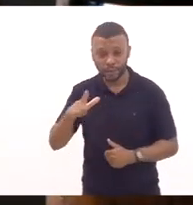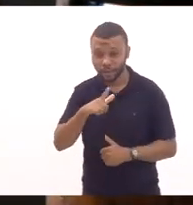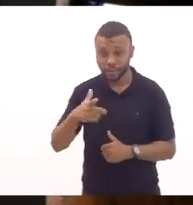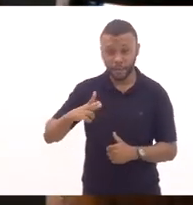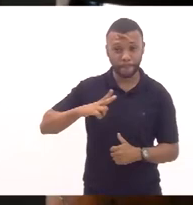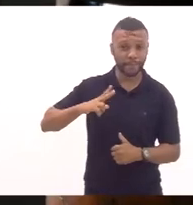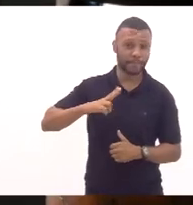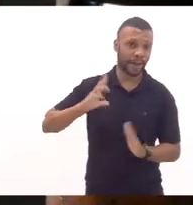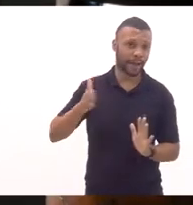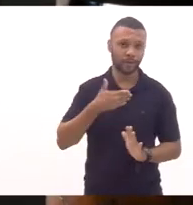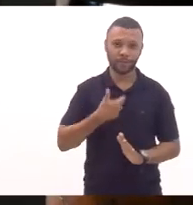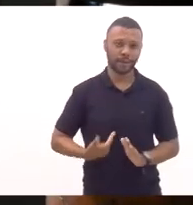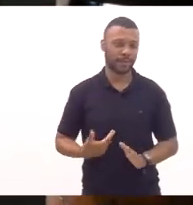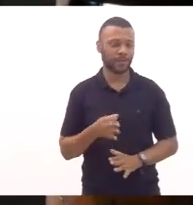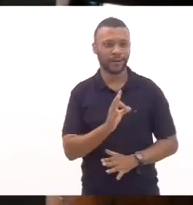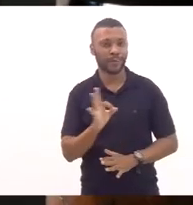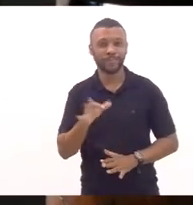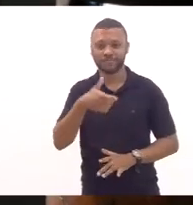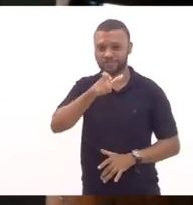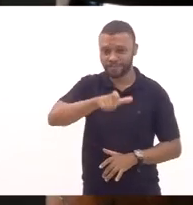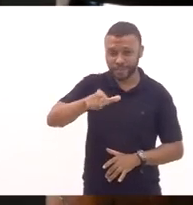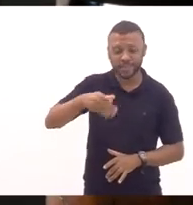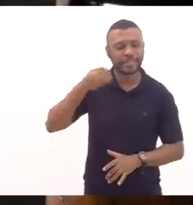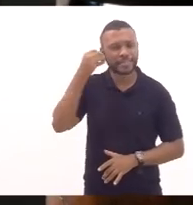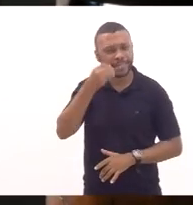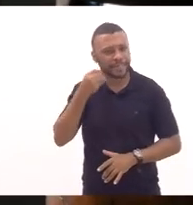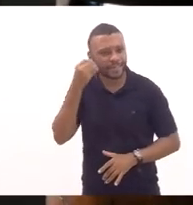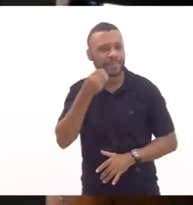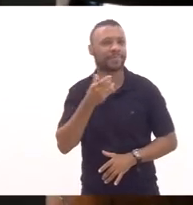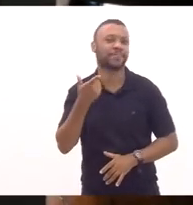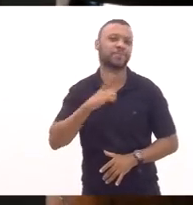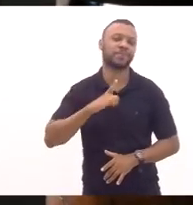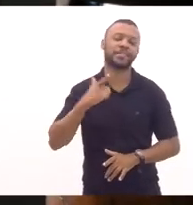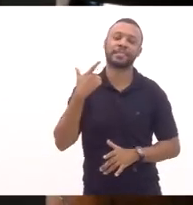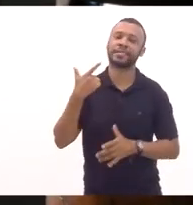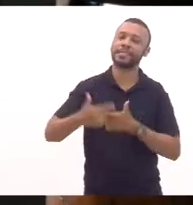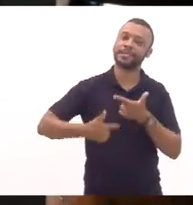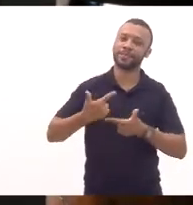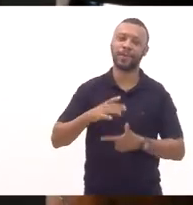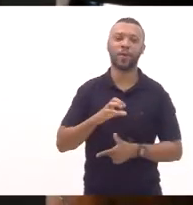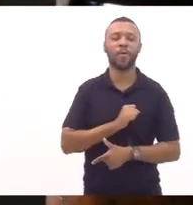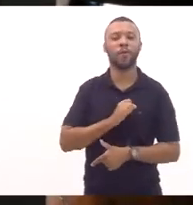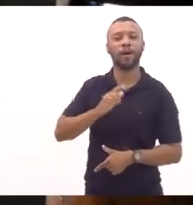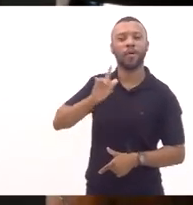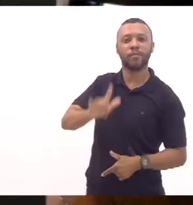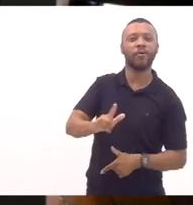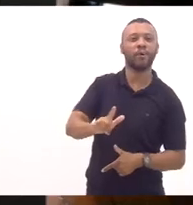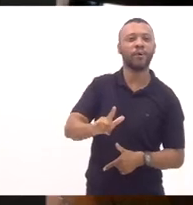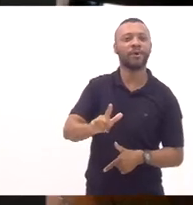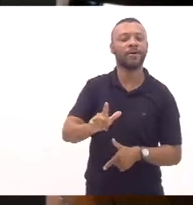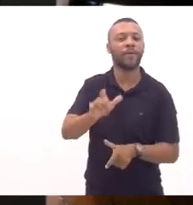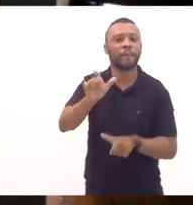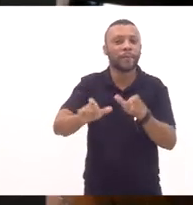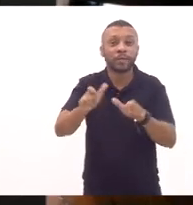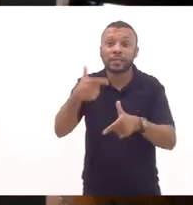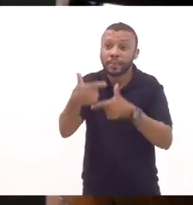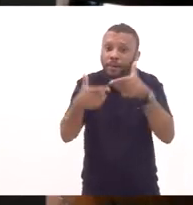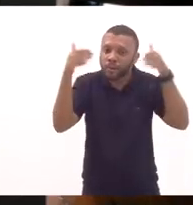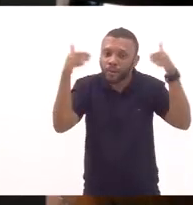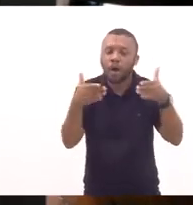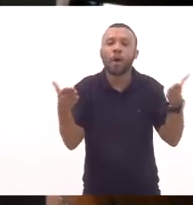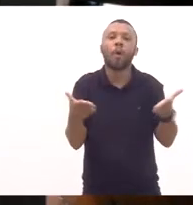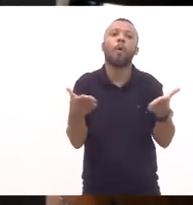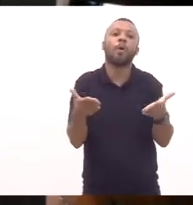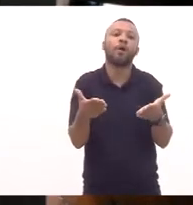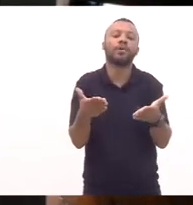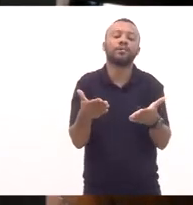privado. E são pessoas que têm vivência, e são pessoas que trabalham por amor, e são pessoas que não fazem um trabalho hoje pontual. São pessoas que